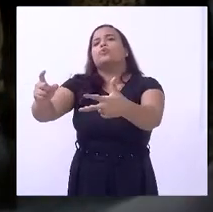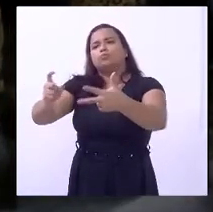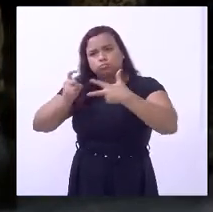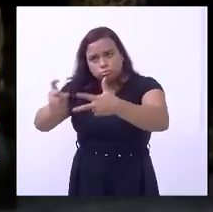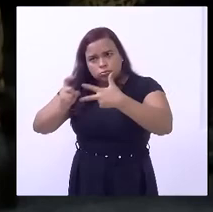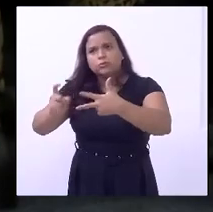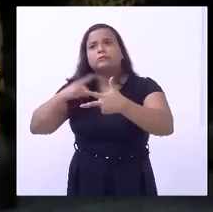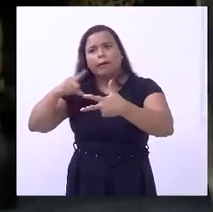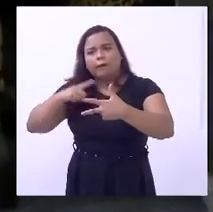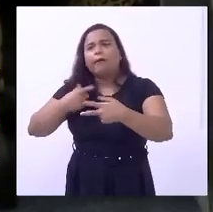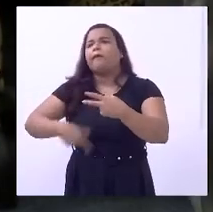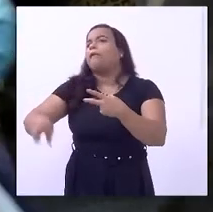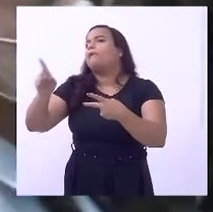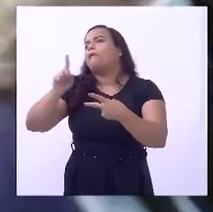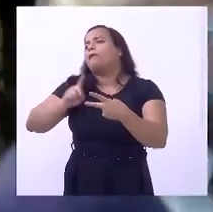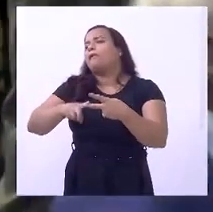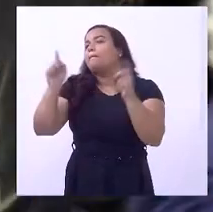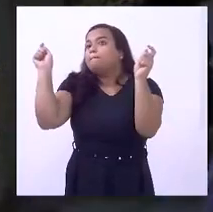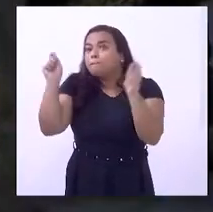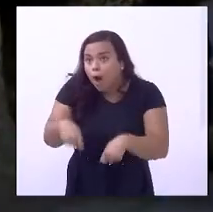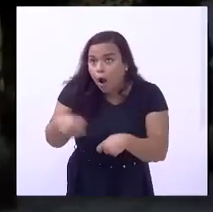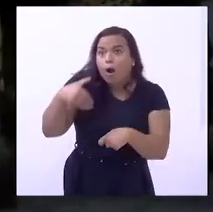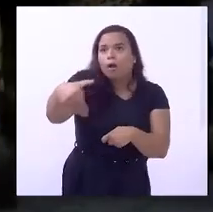autoriza e poderá.